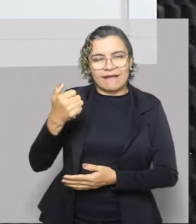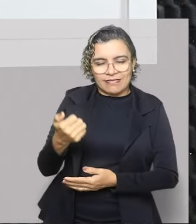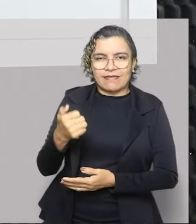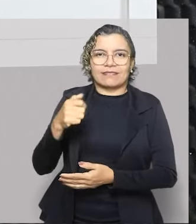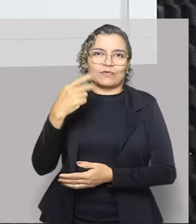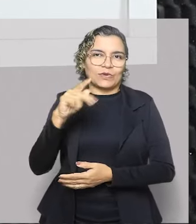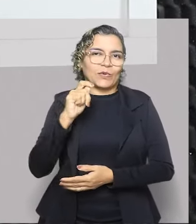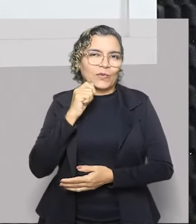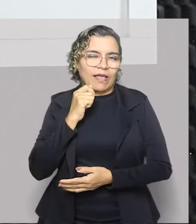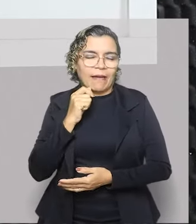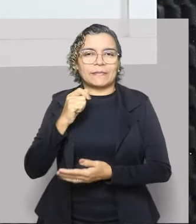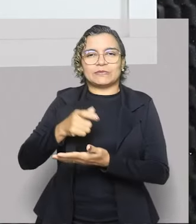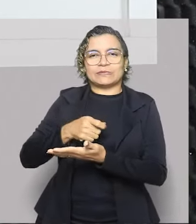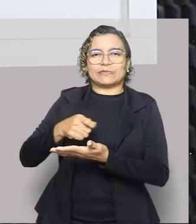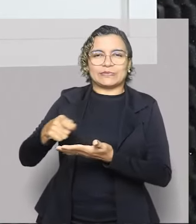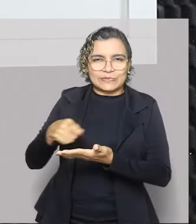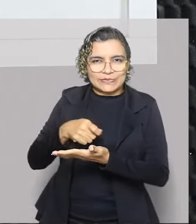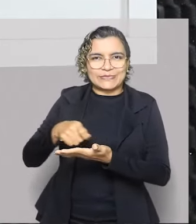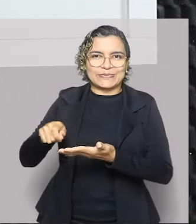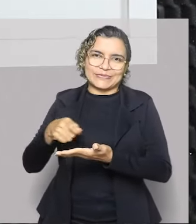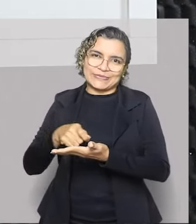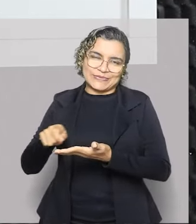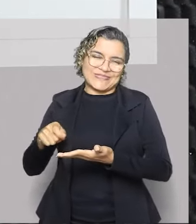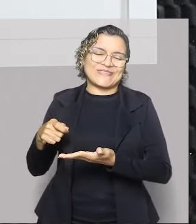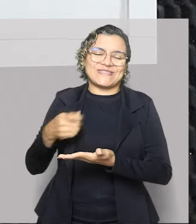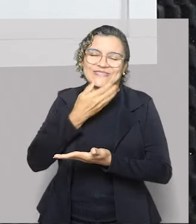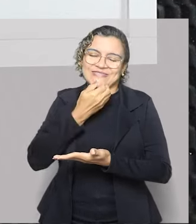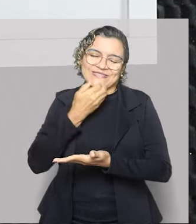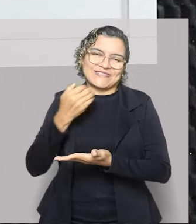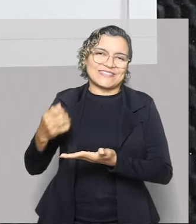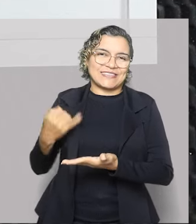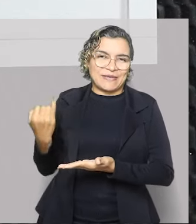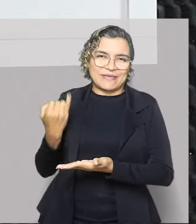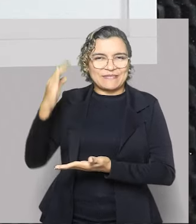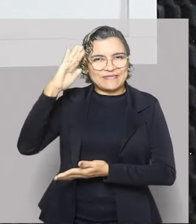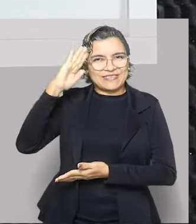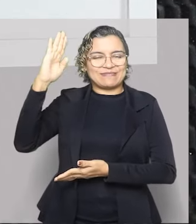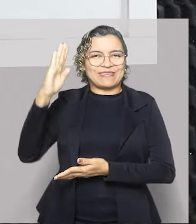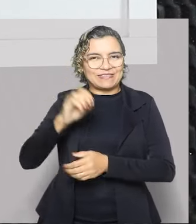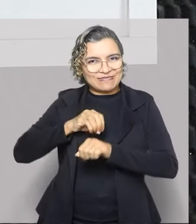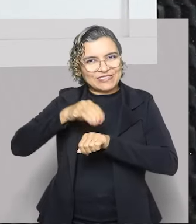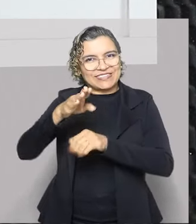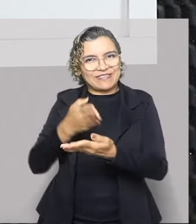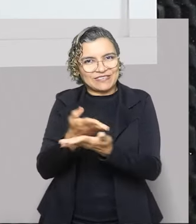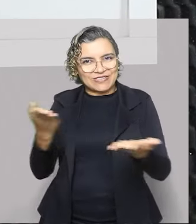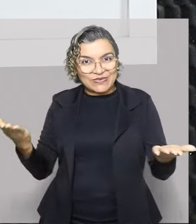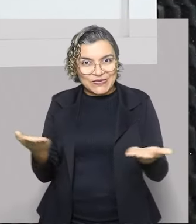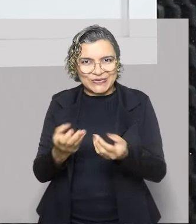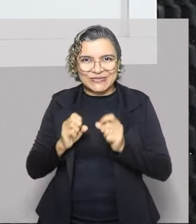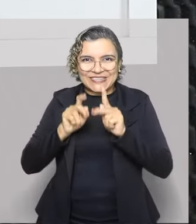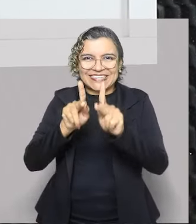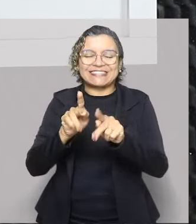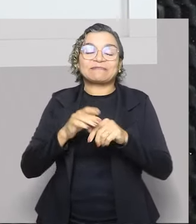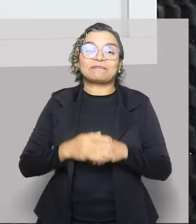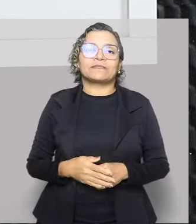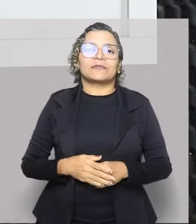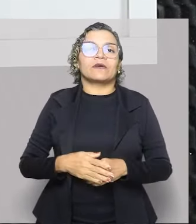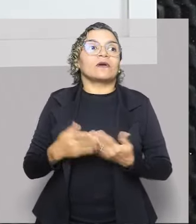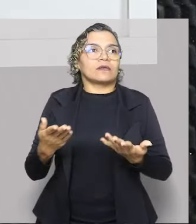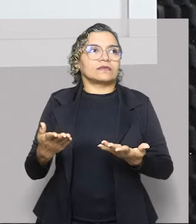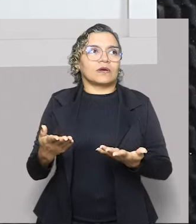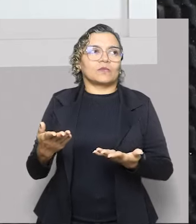pega o teu lápis pega o teu caderno e anota as informações principais que eu vou trazer para você hoje aqui tá certo anotei